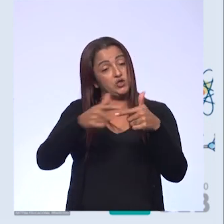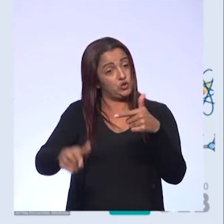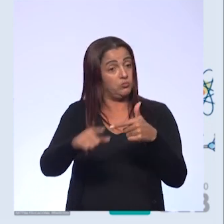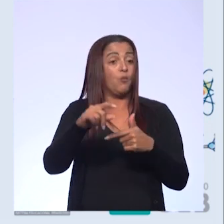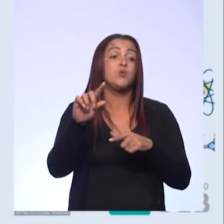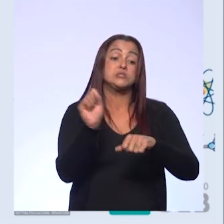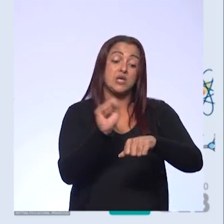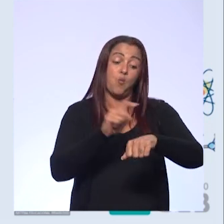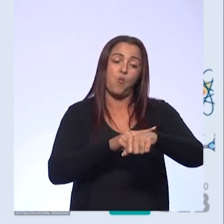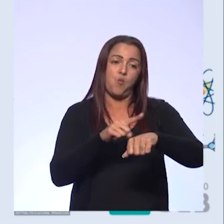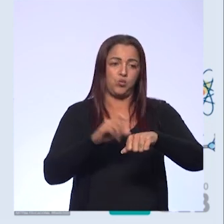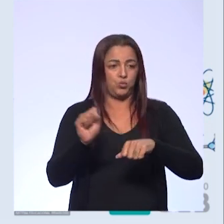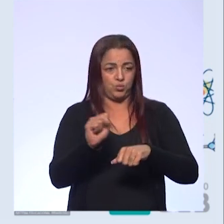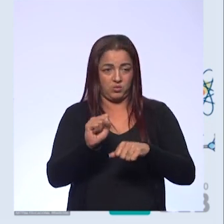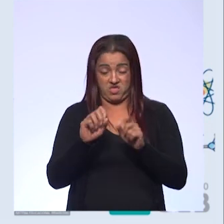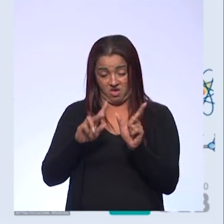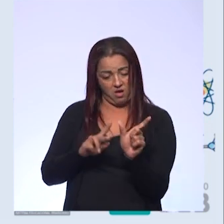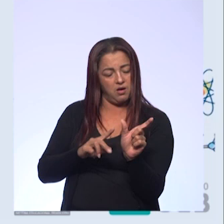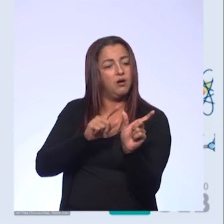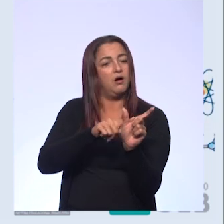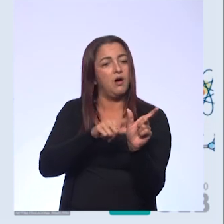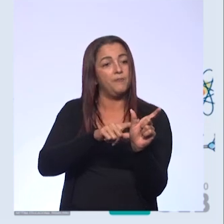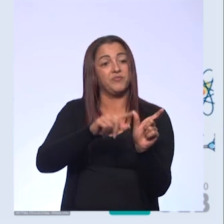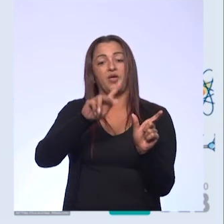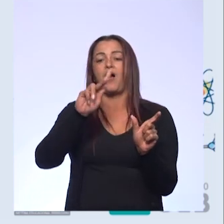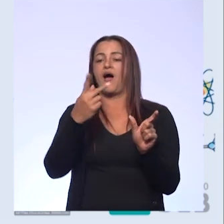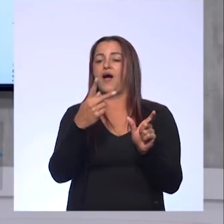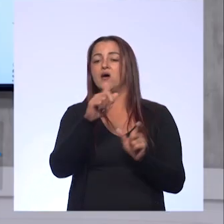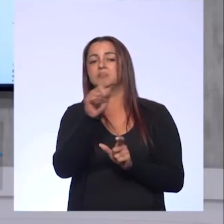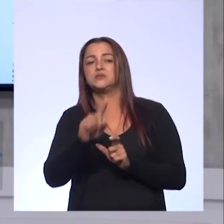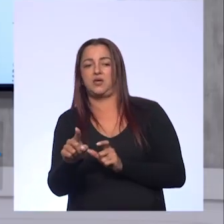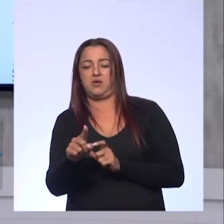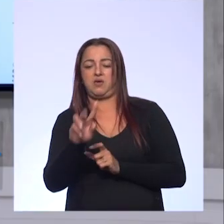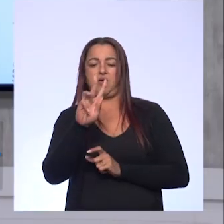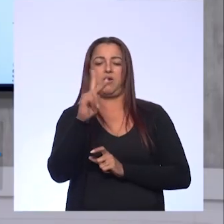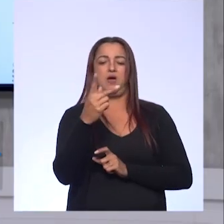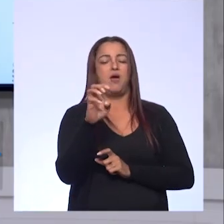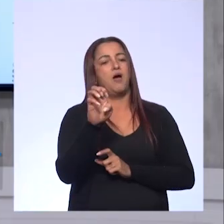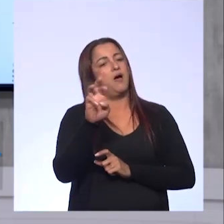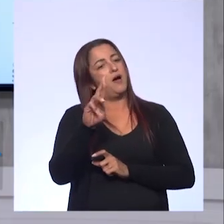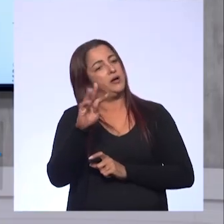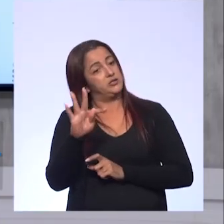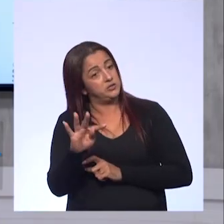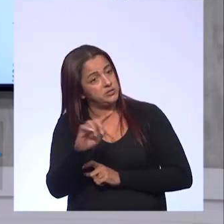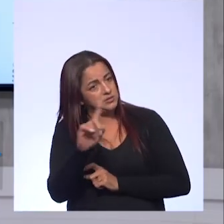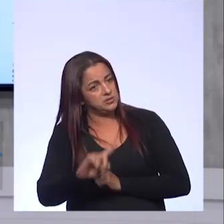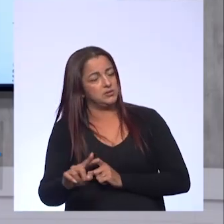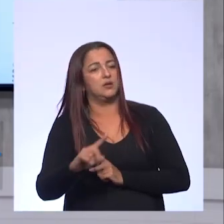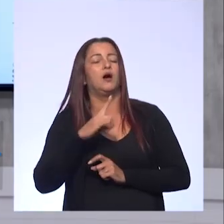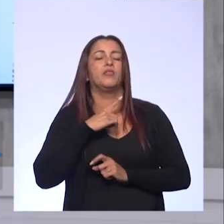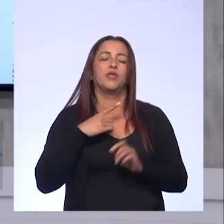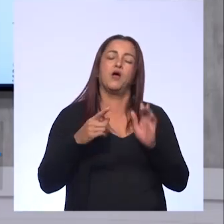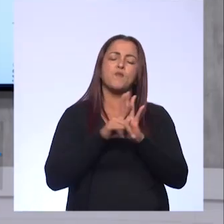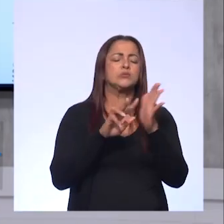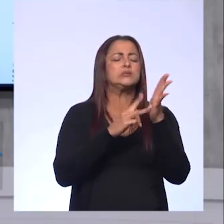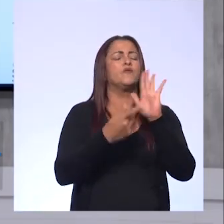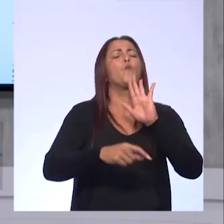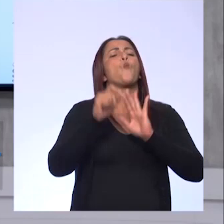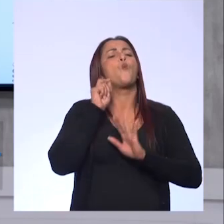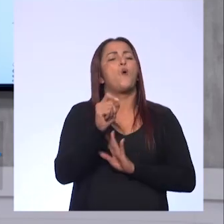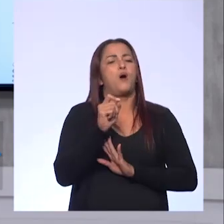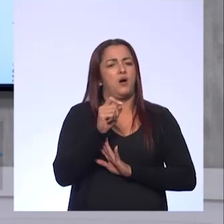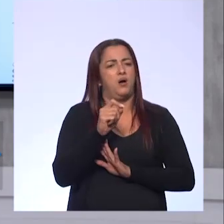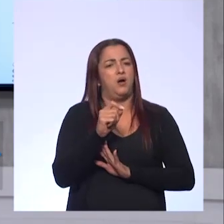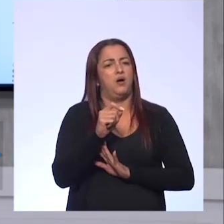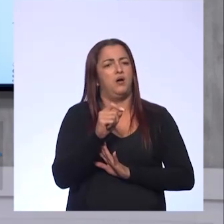simbolizamos por hz é a abreviação de Hertz é o hz então o que que eu quero que você entenda o que teria o Hertz Hertz